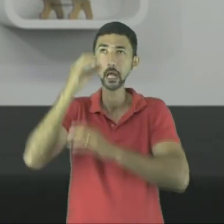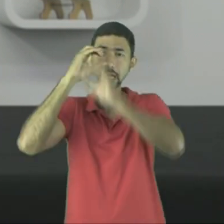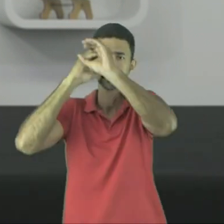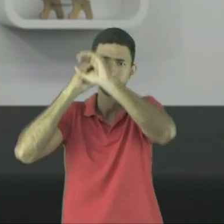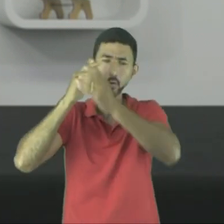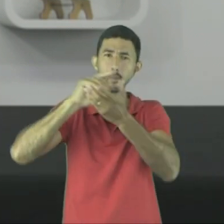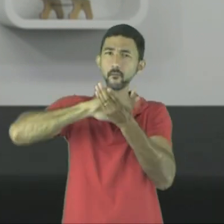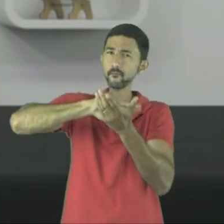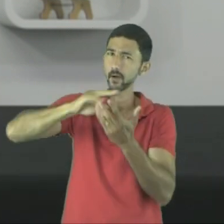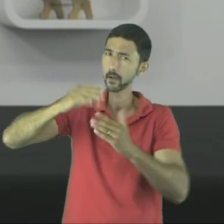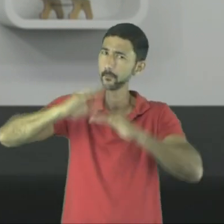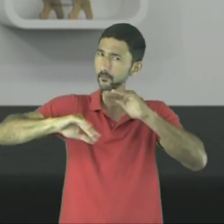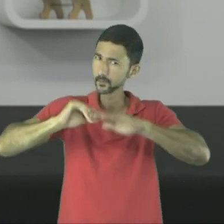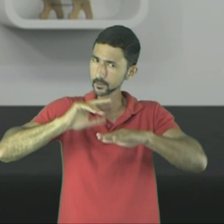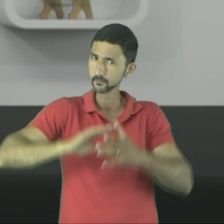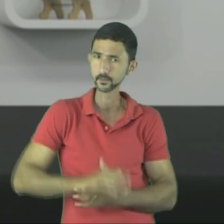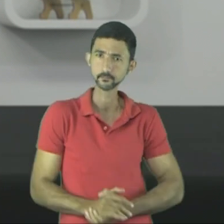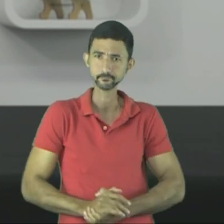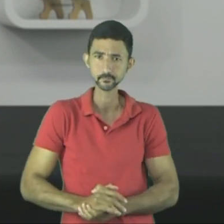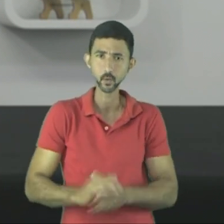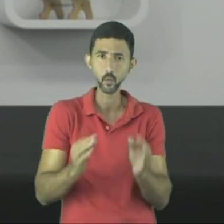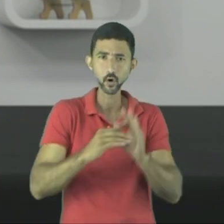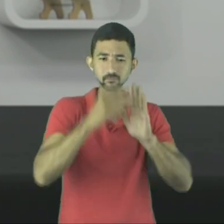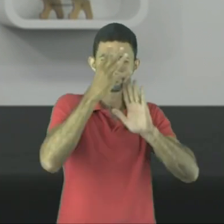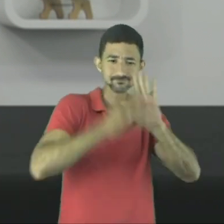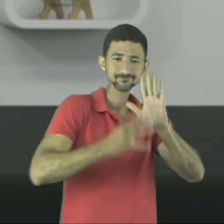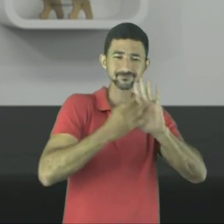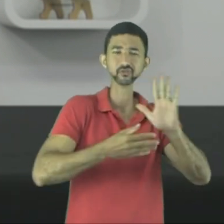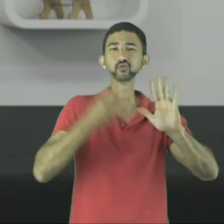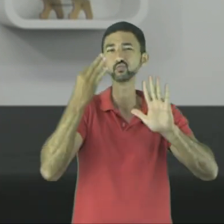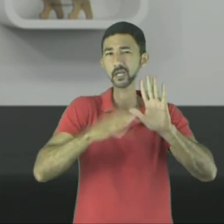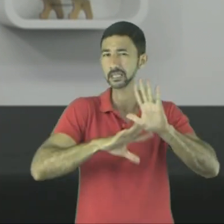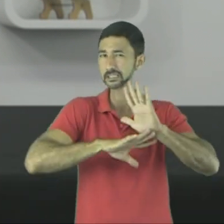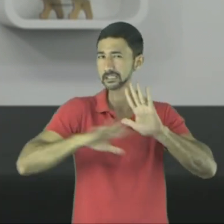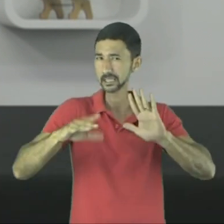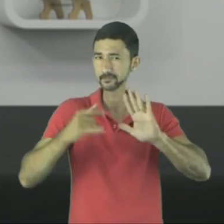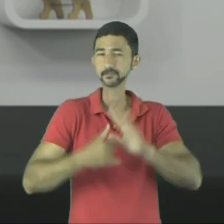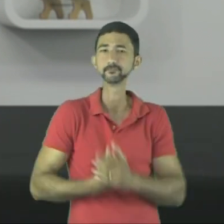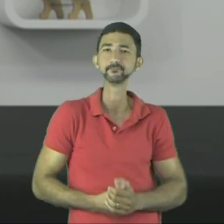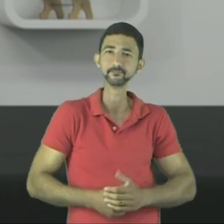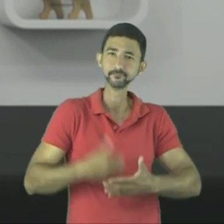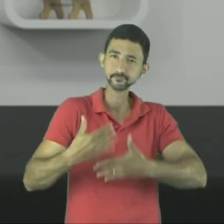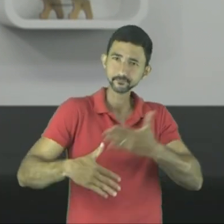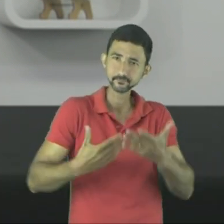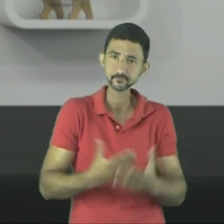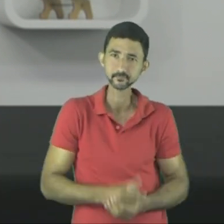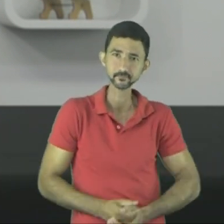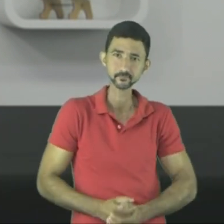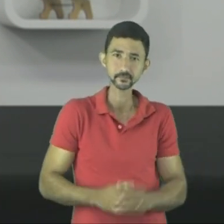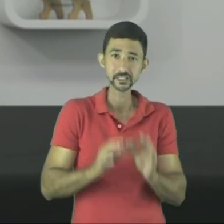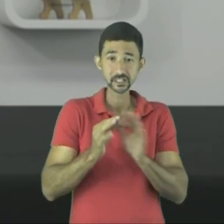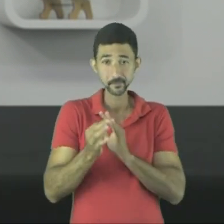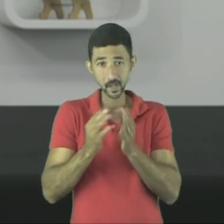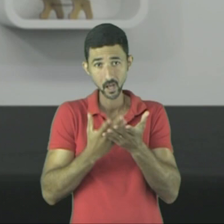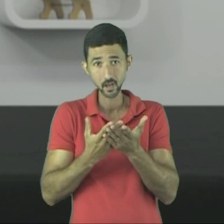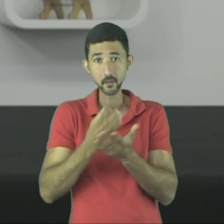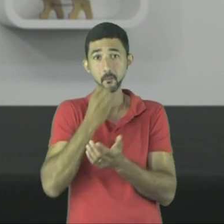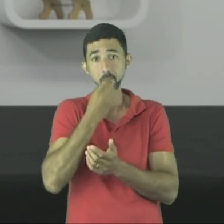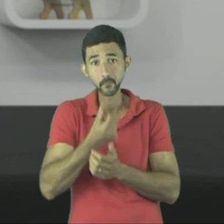tem tudo pronto. Ainda bem, né? Que a gente já tem tudo tranquilo, tudo mais